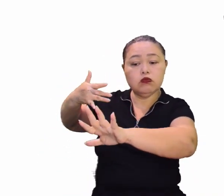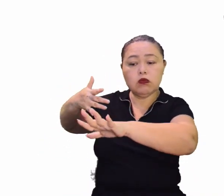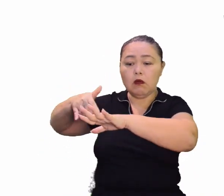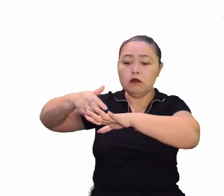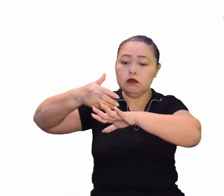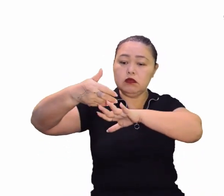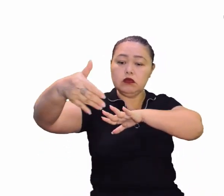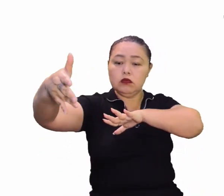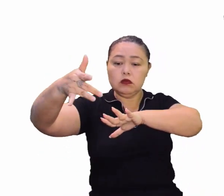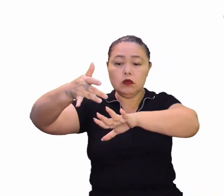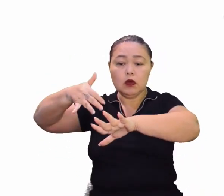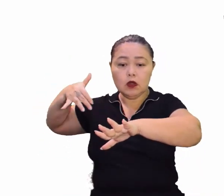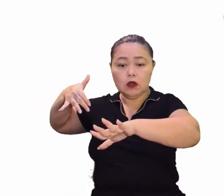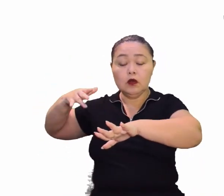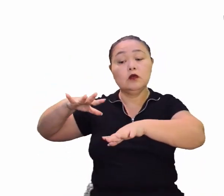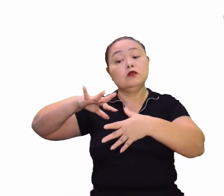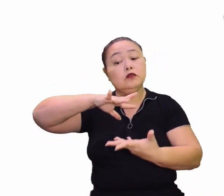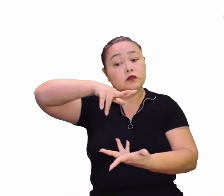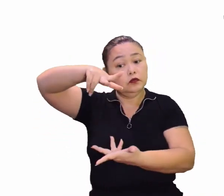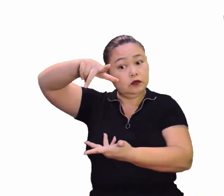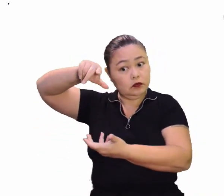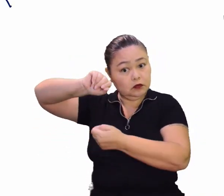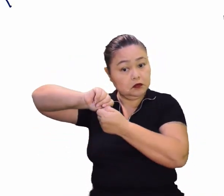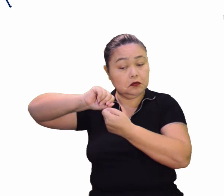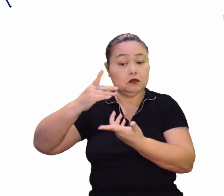extensão do mundo.